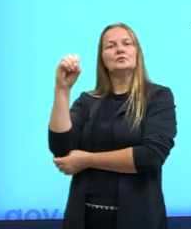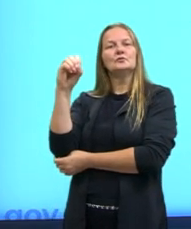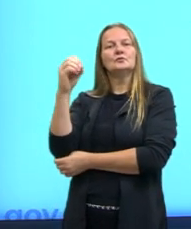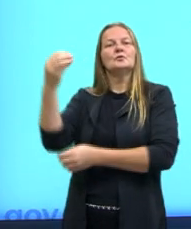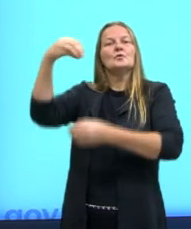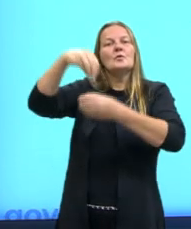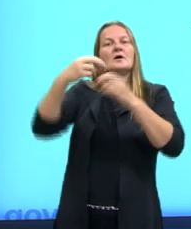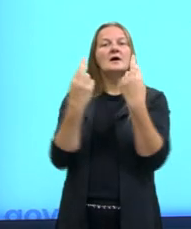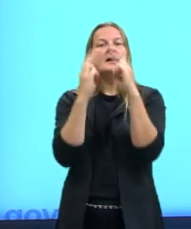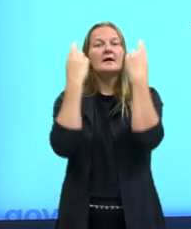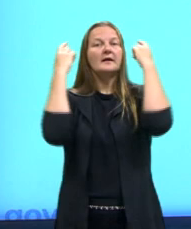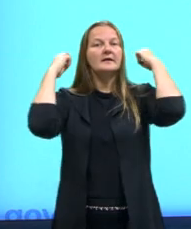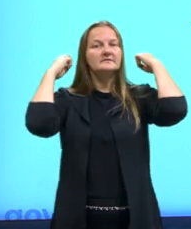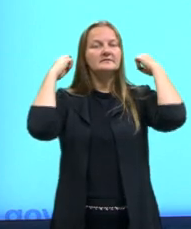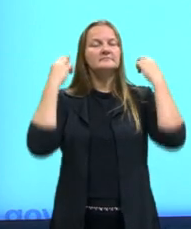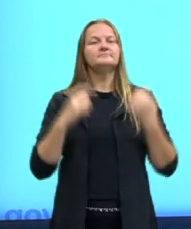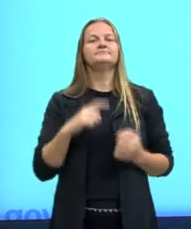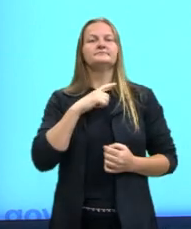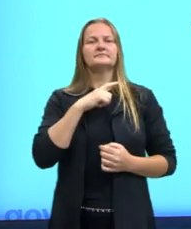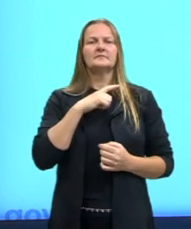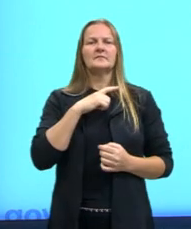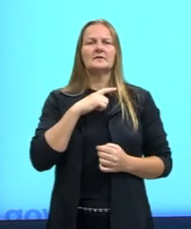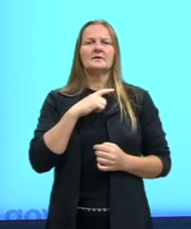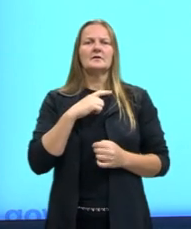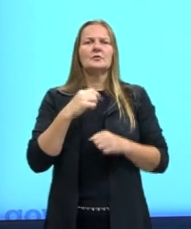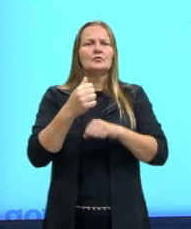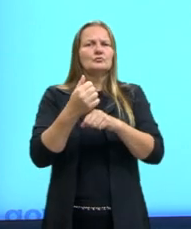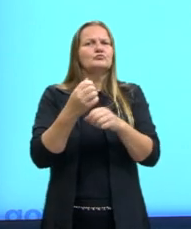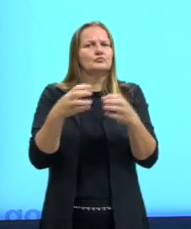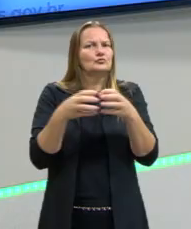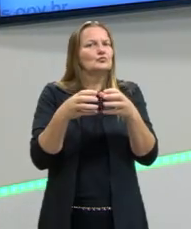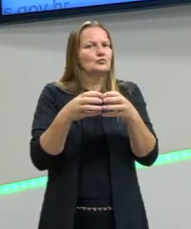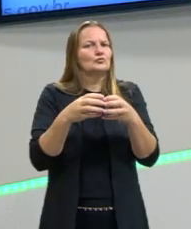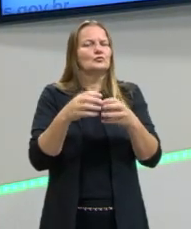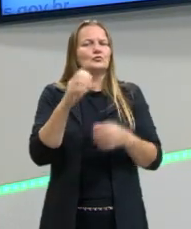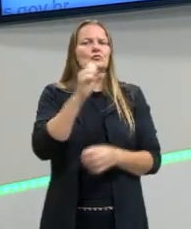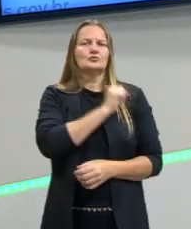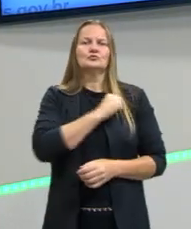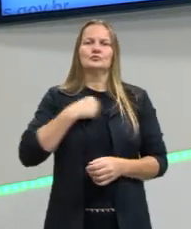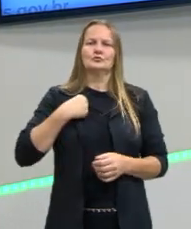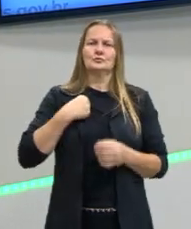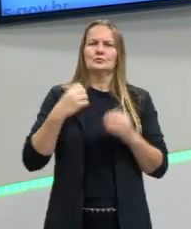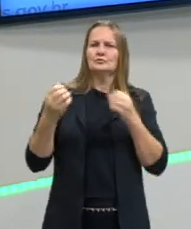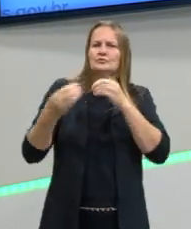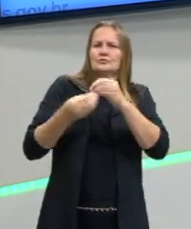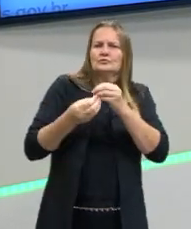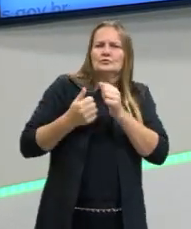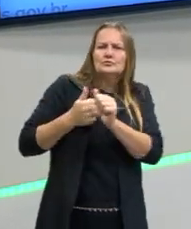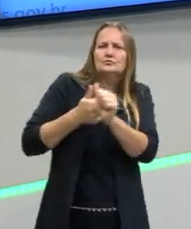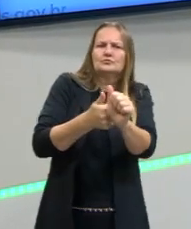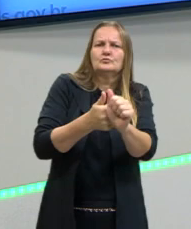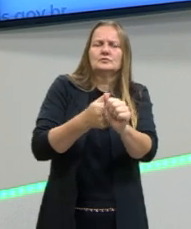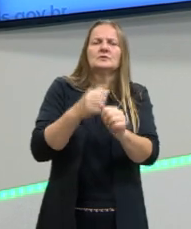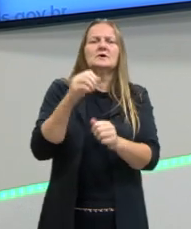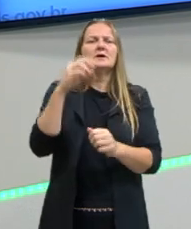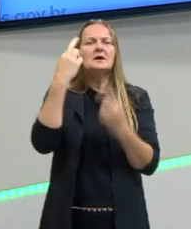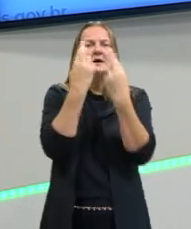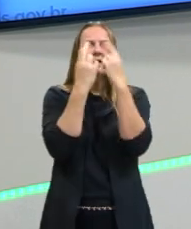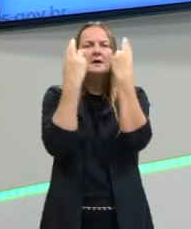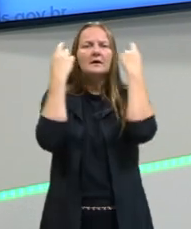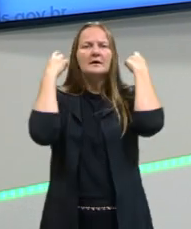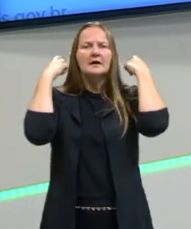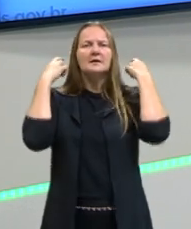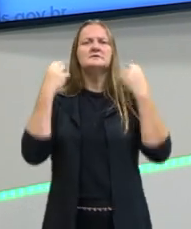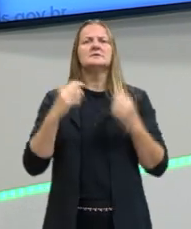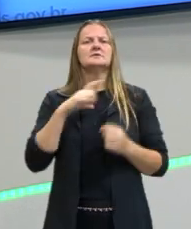Grécia e há os sofistas nós já comentamos na aula passada Vamos só reforçar né a Grécia é